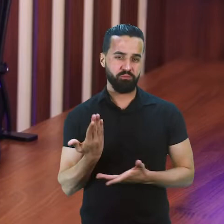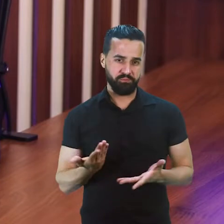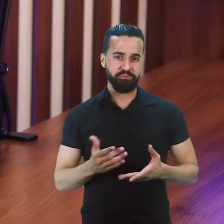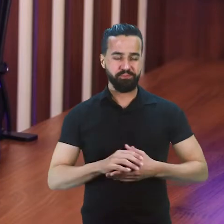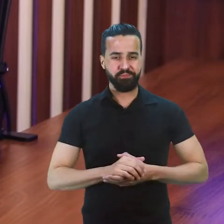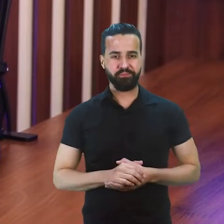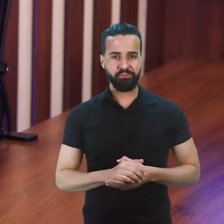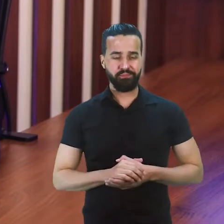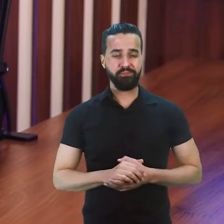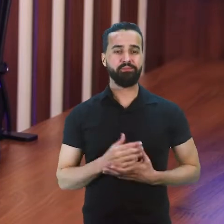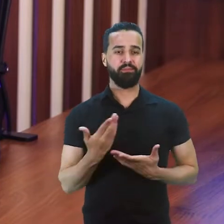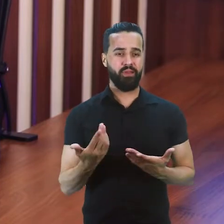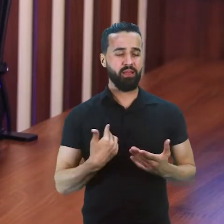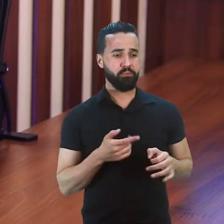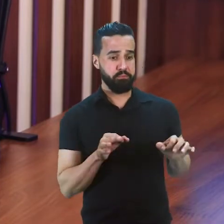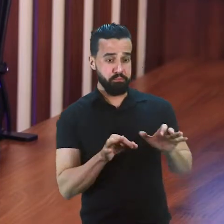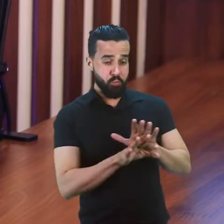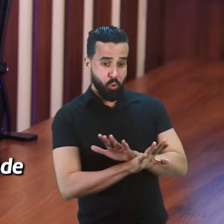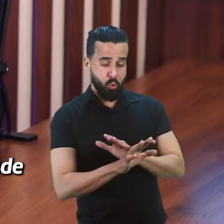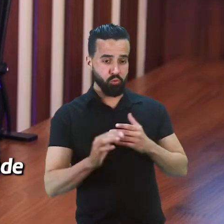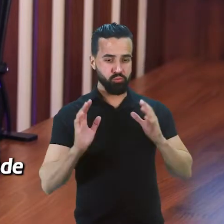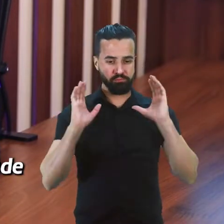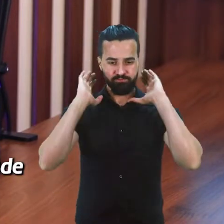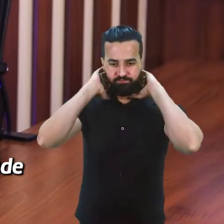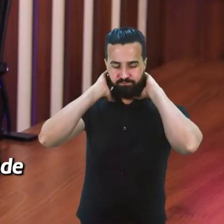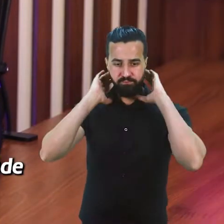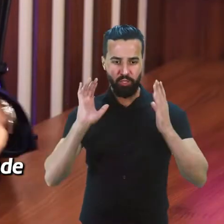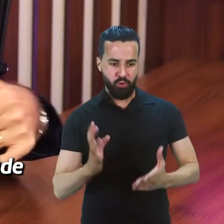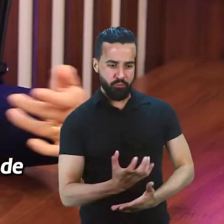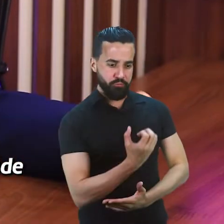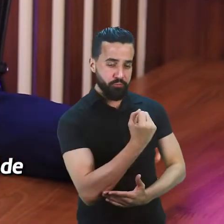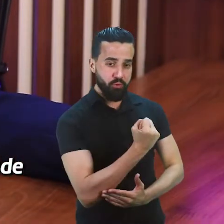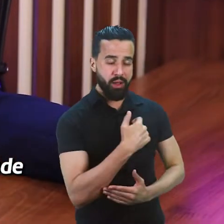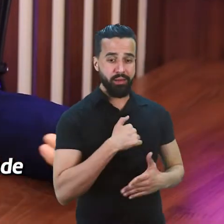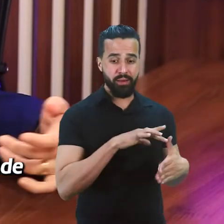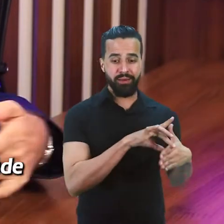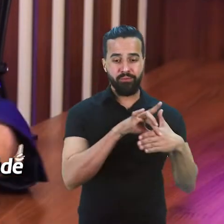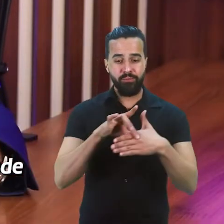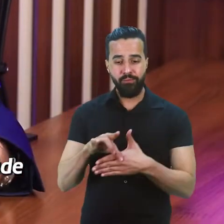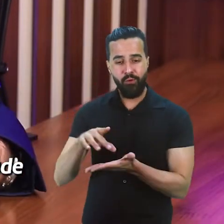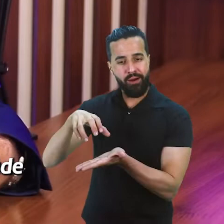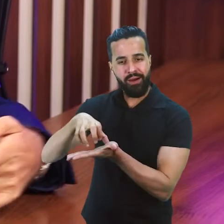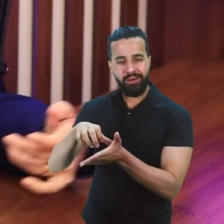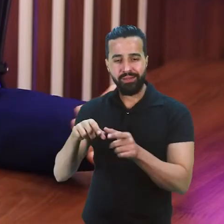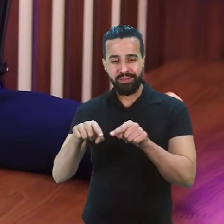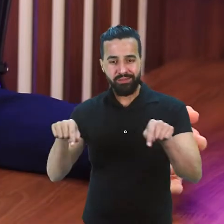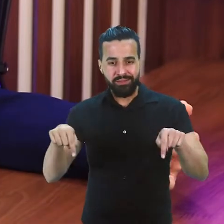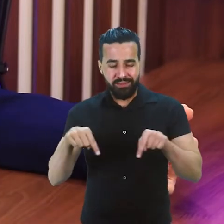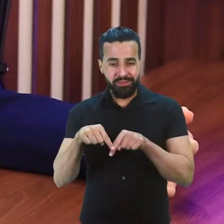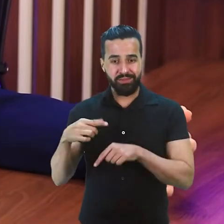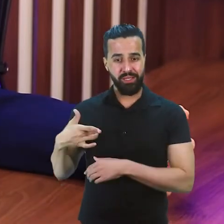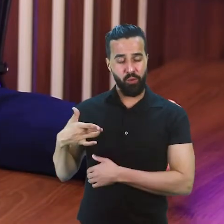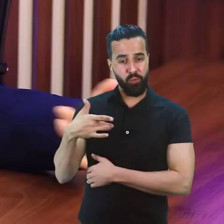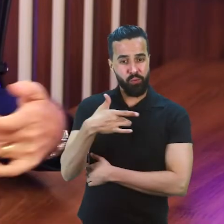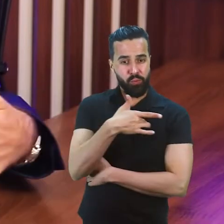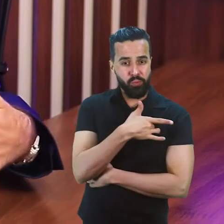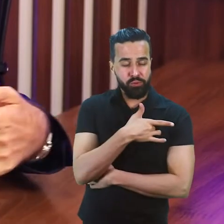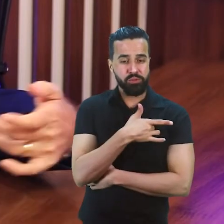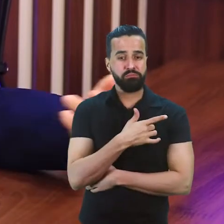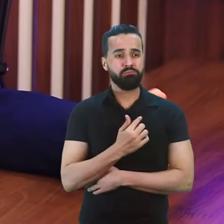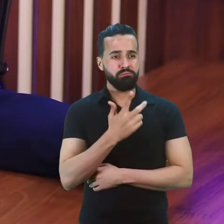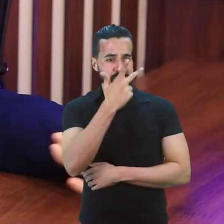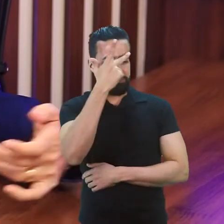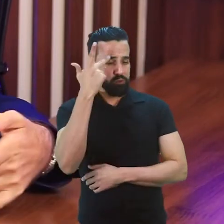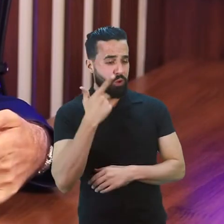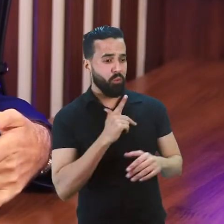Então me trouxeram para Goiânia ali na verdade, me levaram para o posto de saúde, a empresa que eu ia atender, o pessoal queria mandar um avião, eu